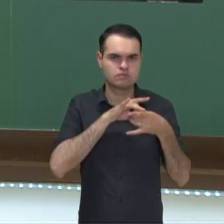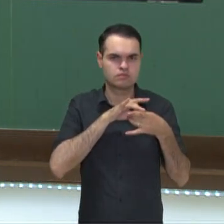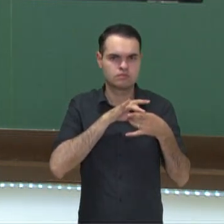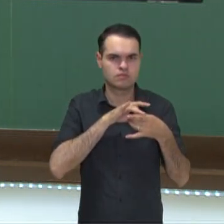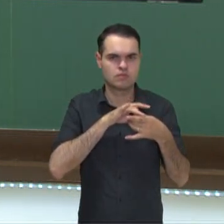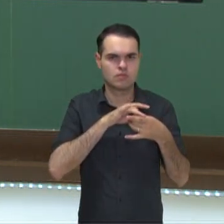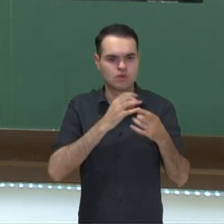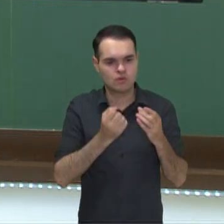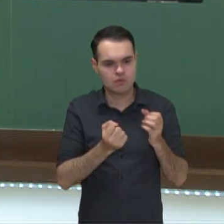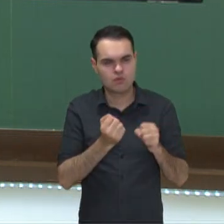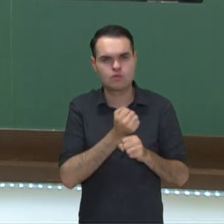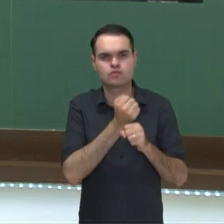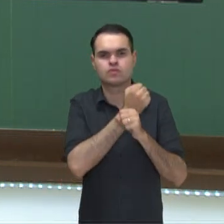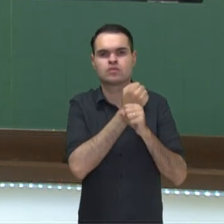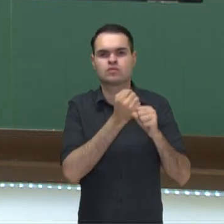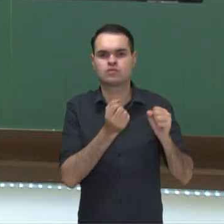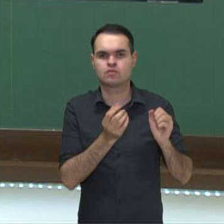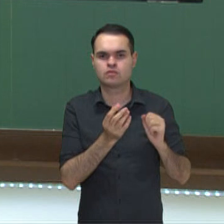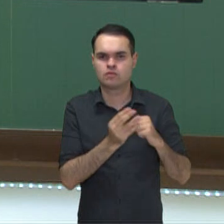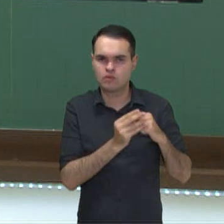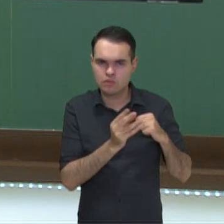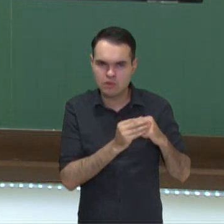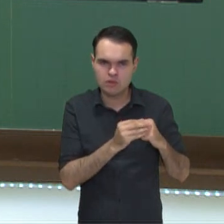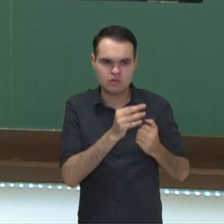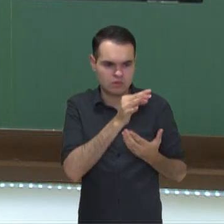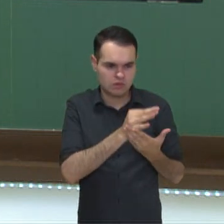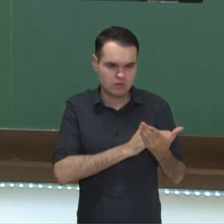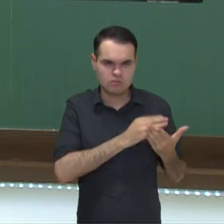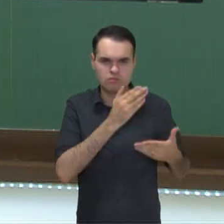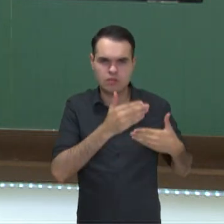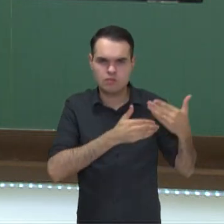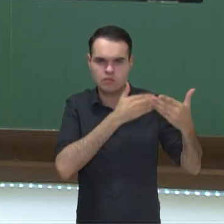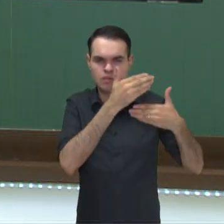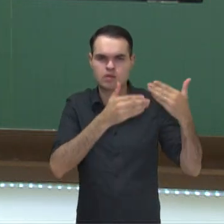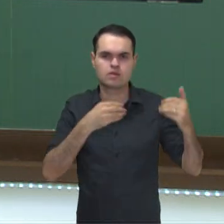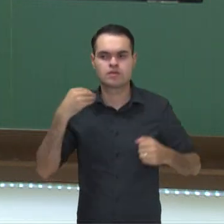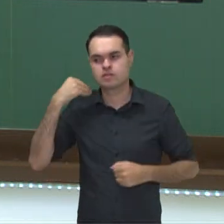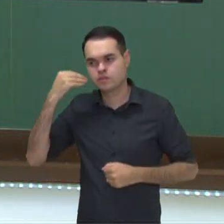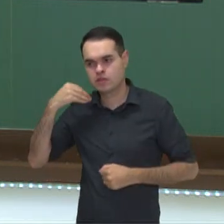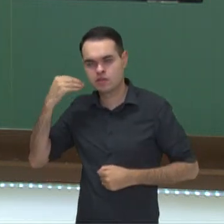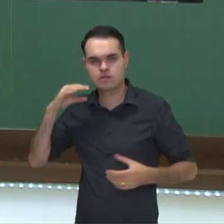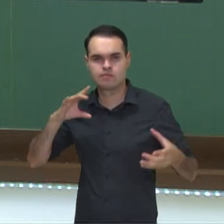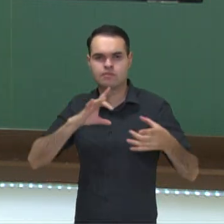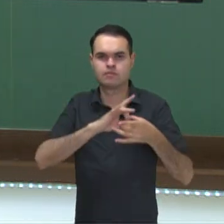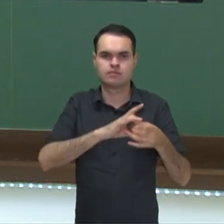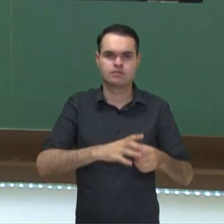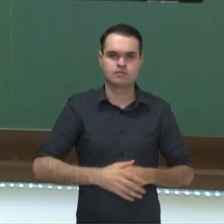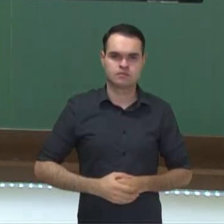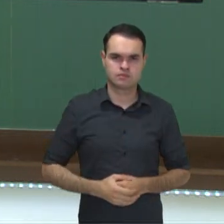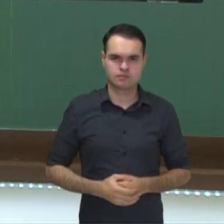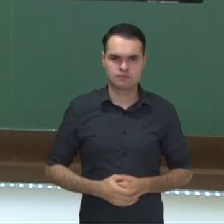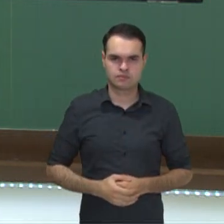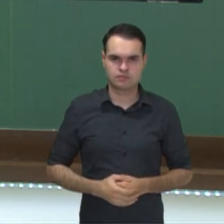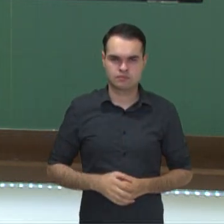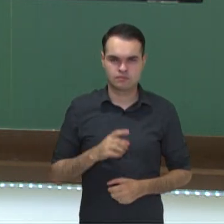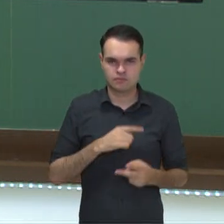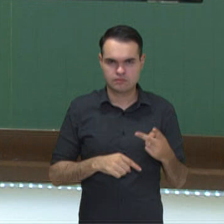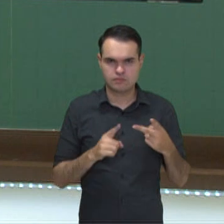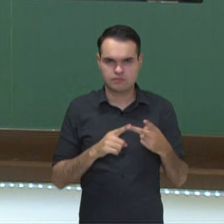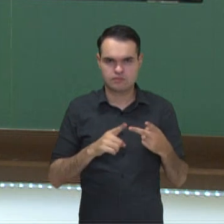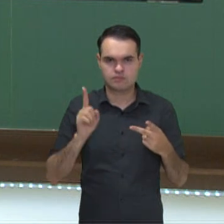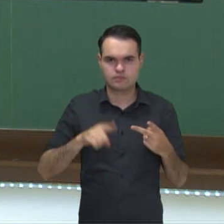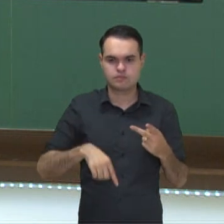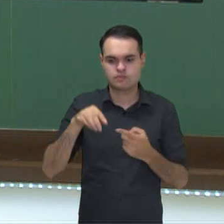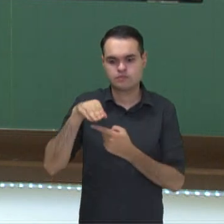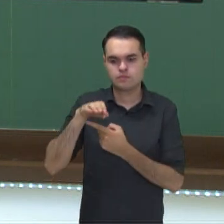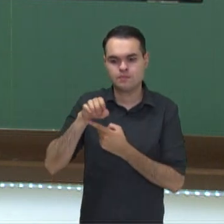conhecimento, junto construir o texto, através das suas experiências. Tem também a ideia do caráter